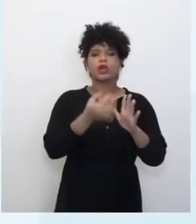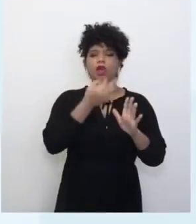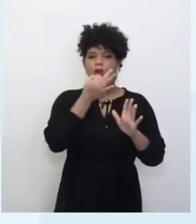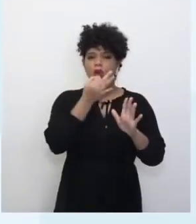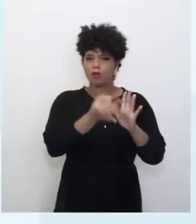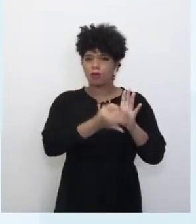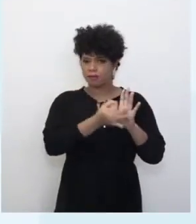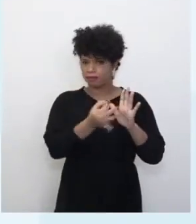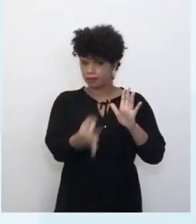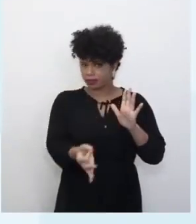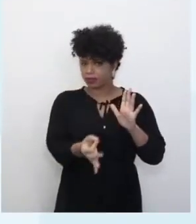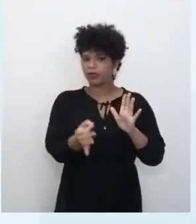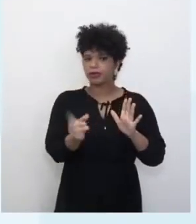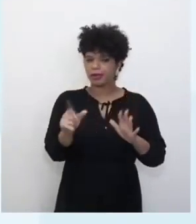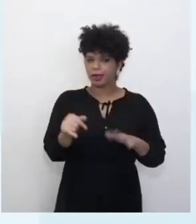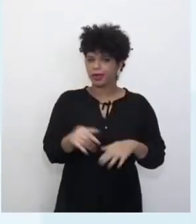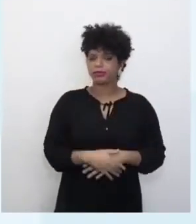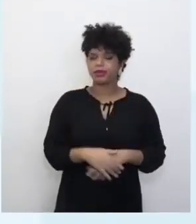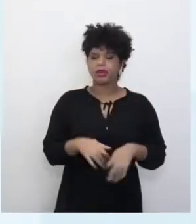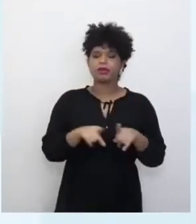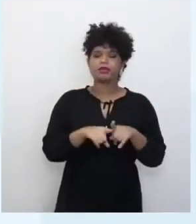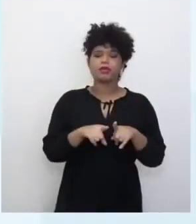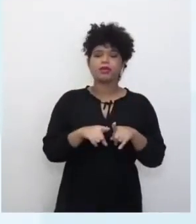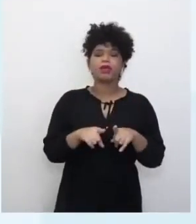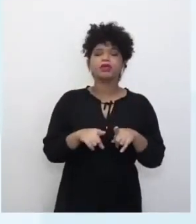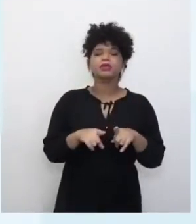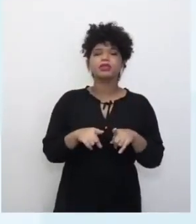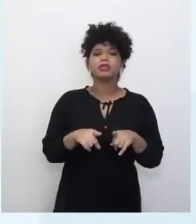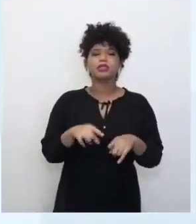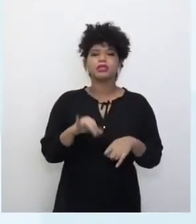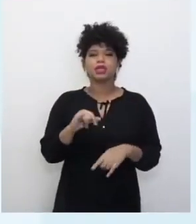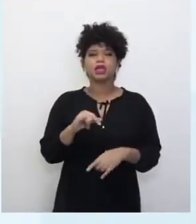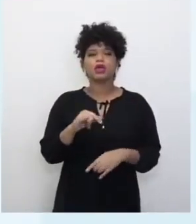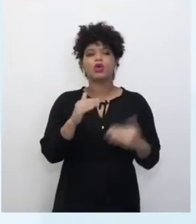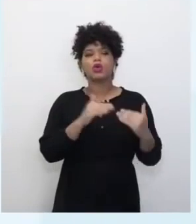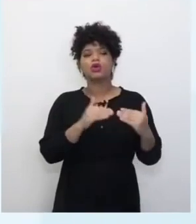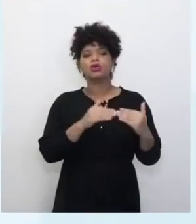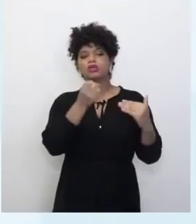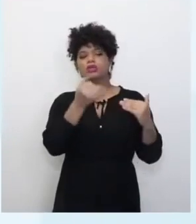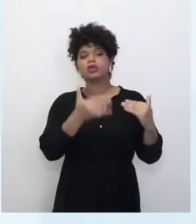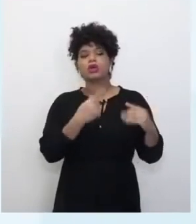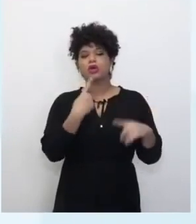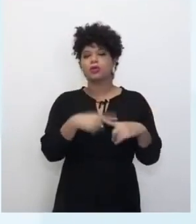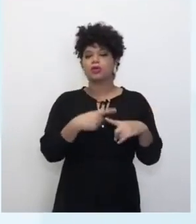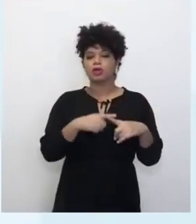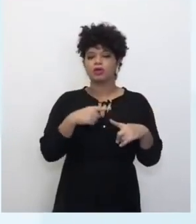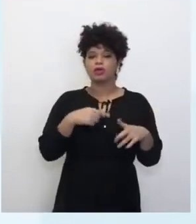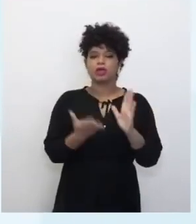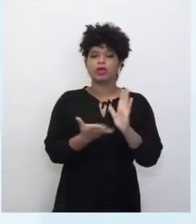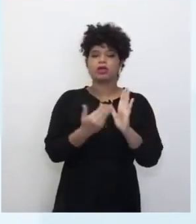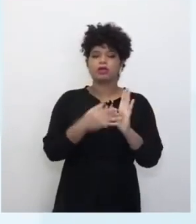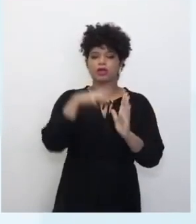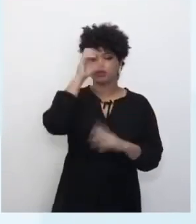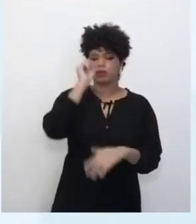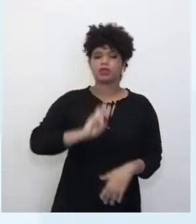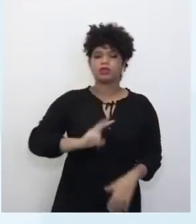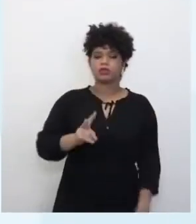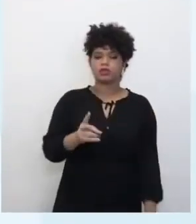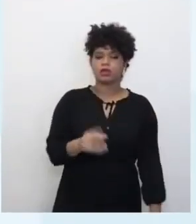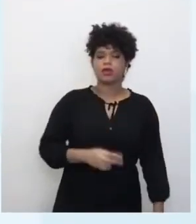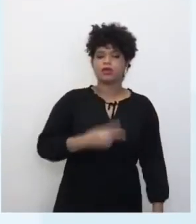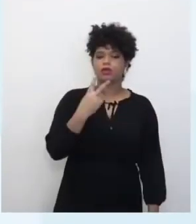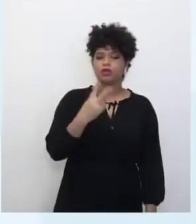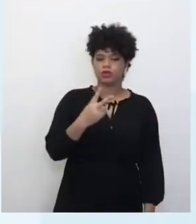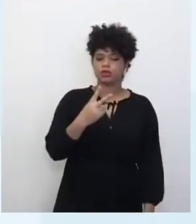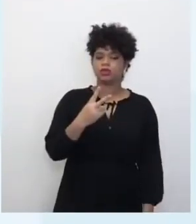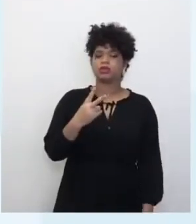ponto de vista e os tipos de argumentos. Está no caderno Aprender Sempre, referente à aula 2, sequência de